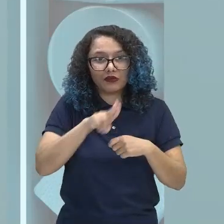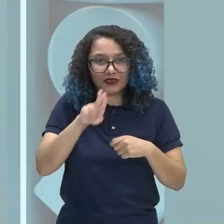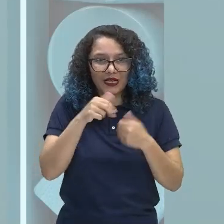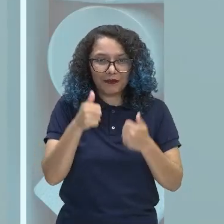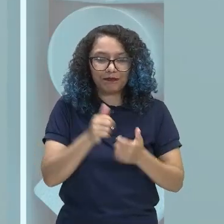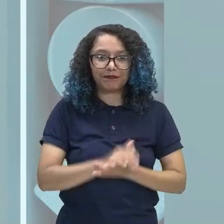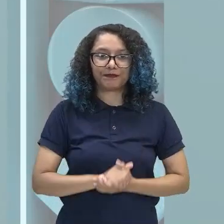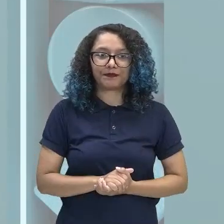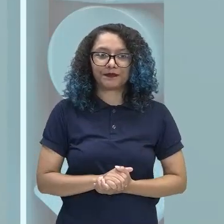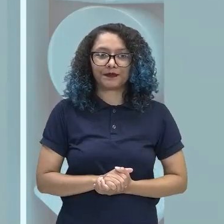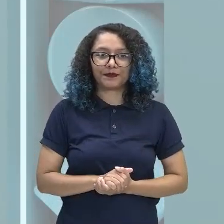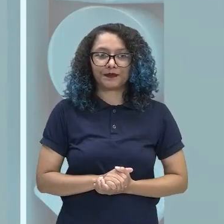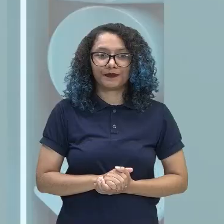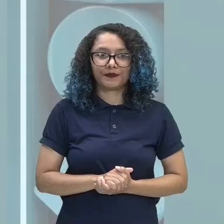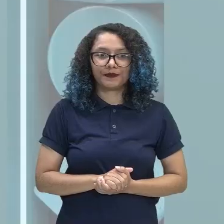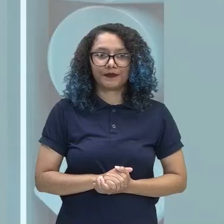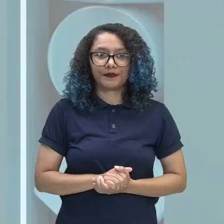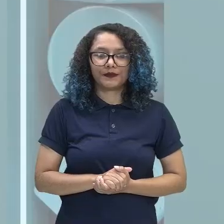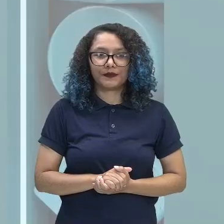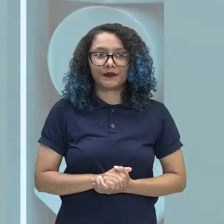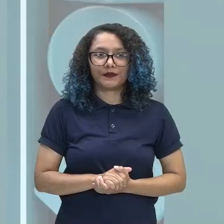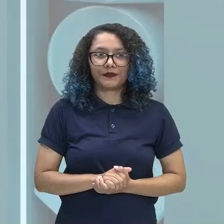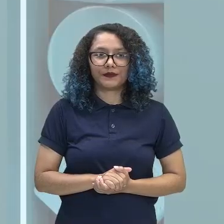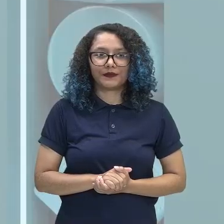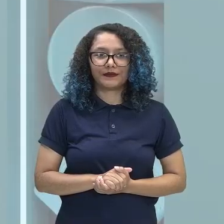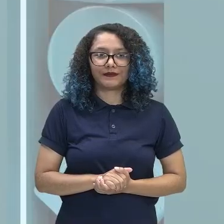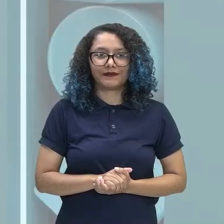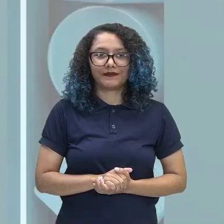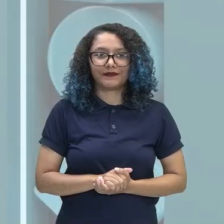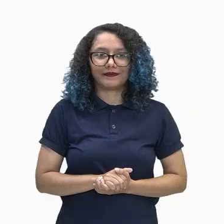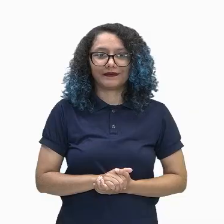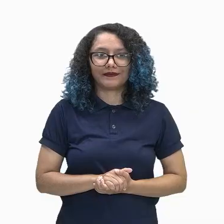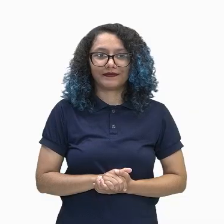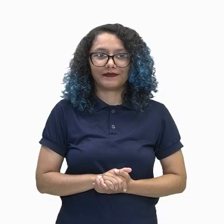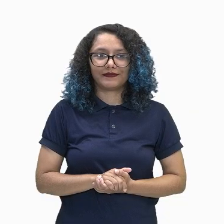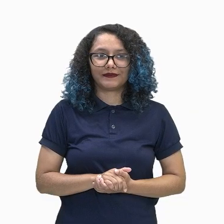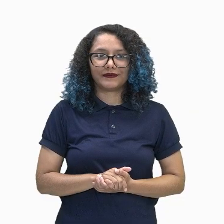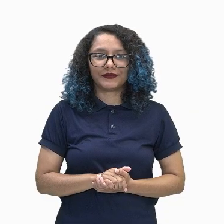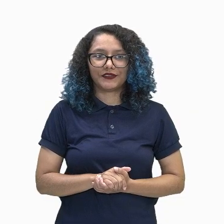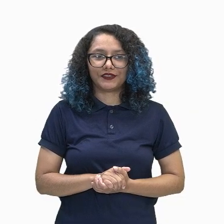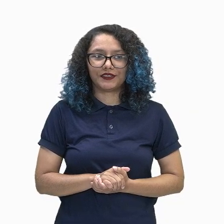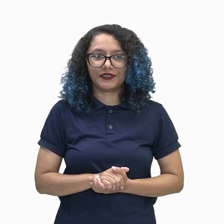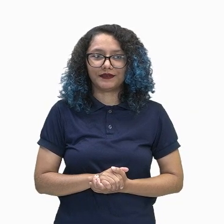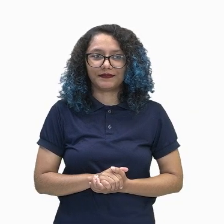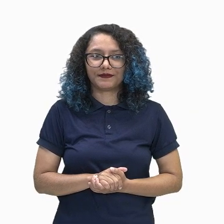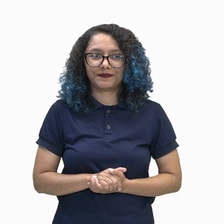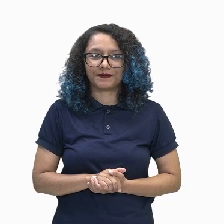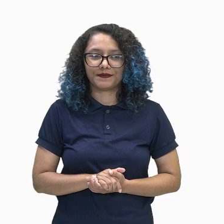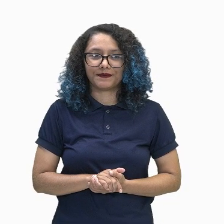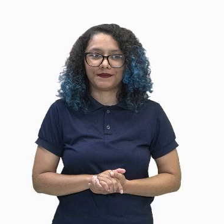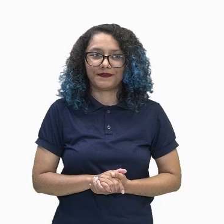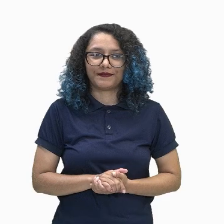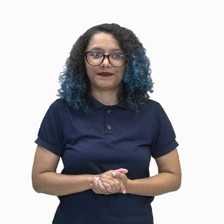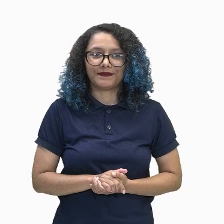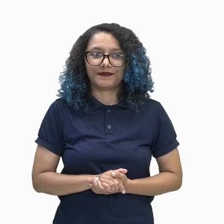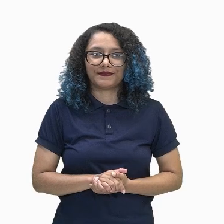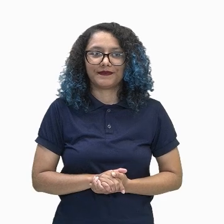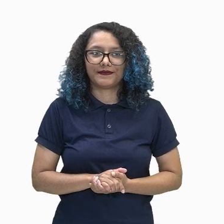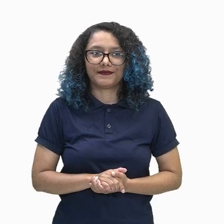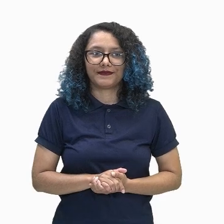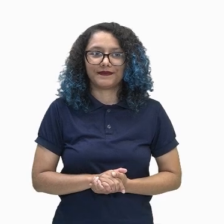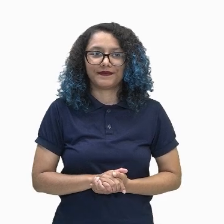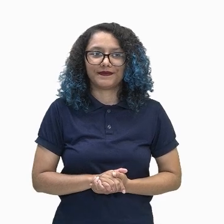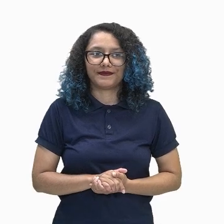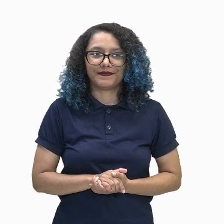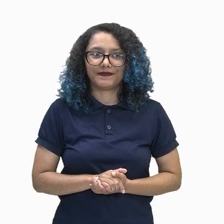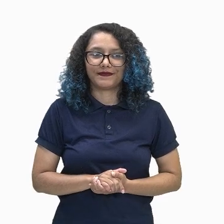certo? Então, seguindo, nós temos a variação linguística, né? Por que a língua ela varia,